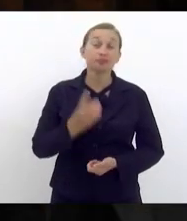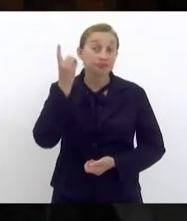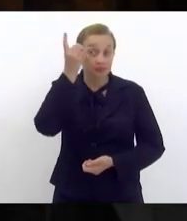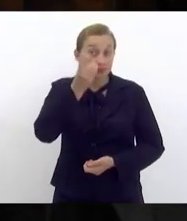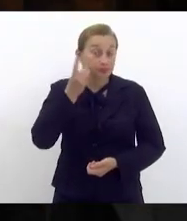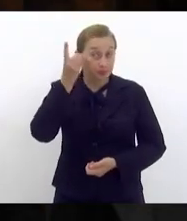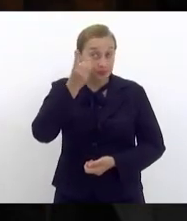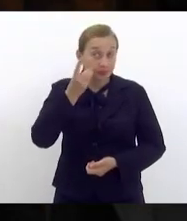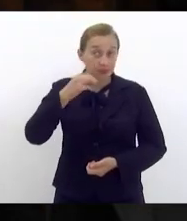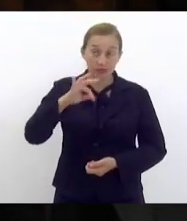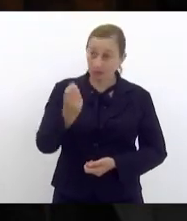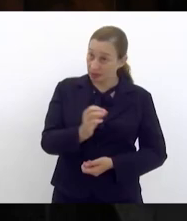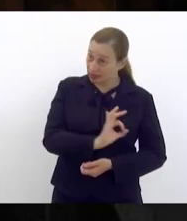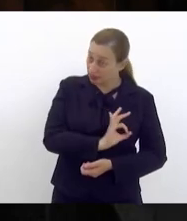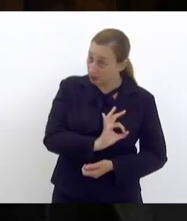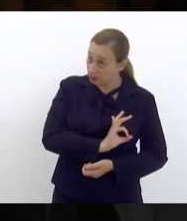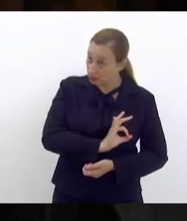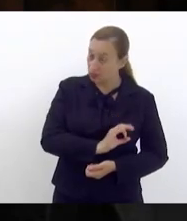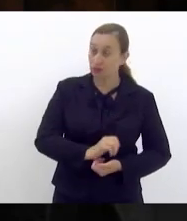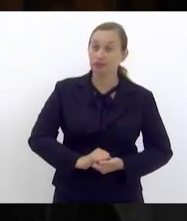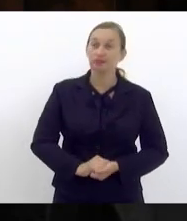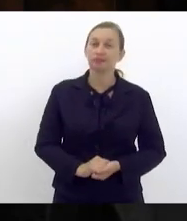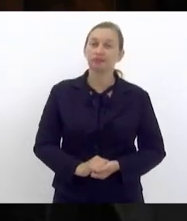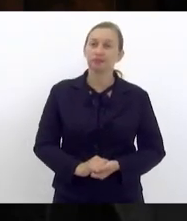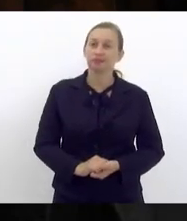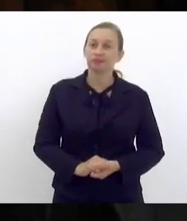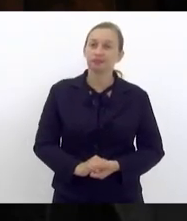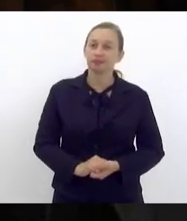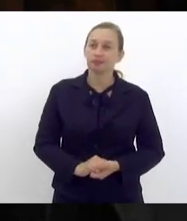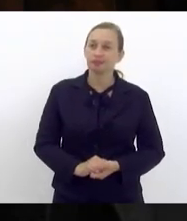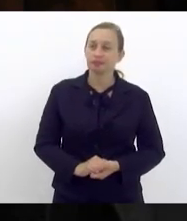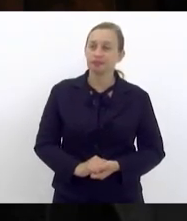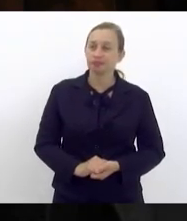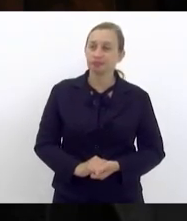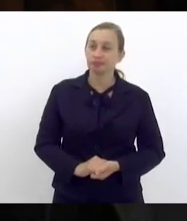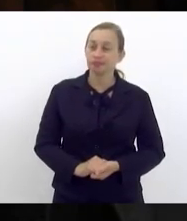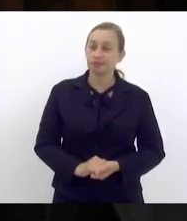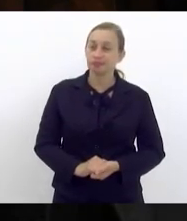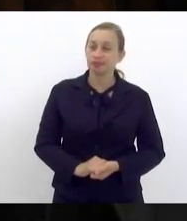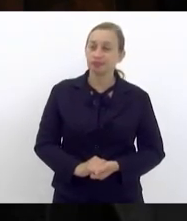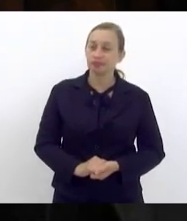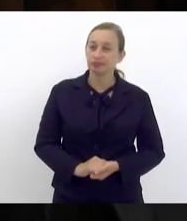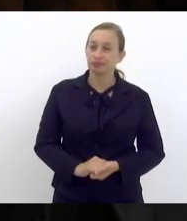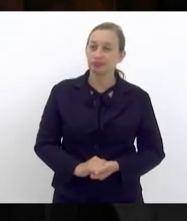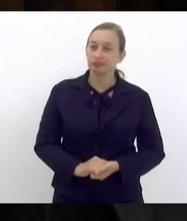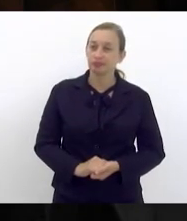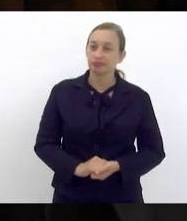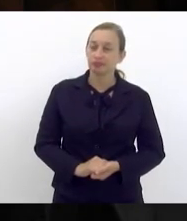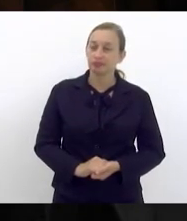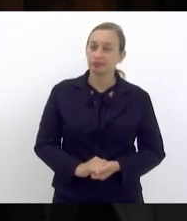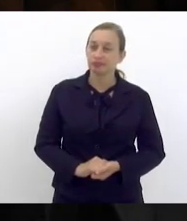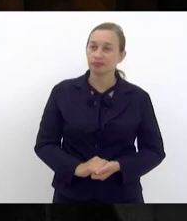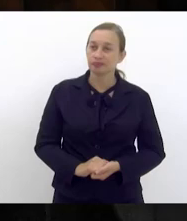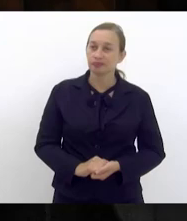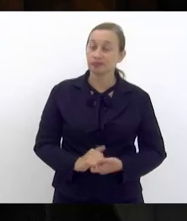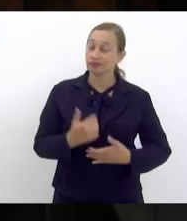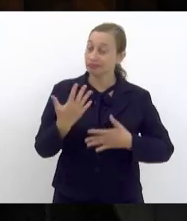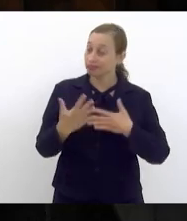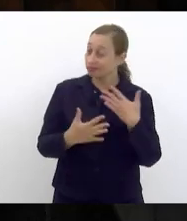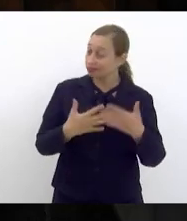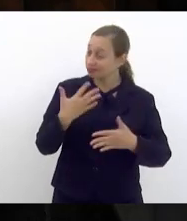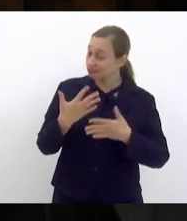deputada Marta Rocha, e que preside com muita